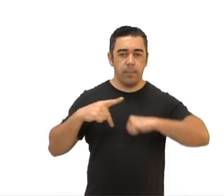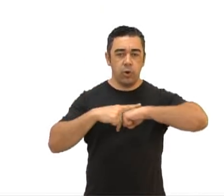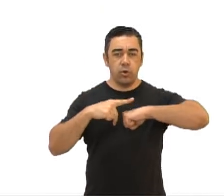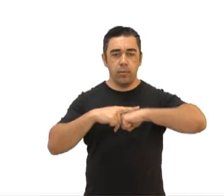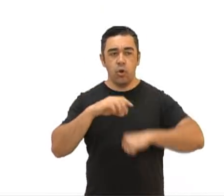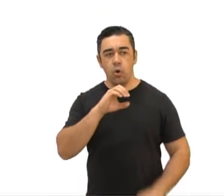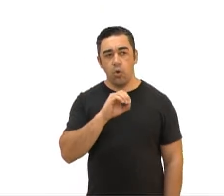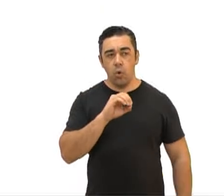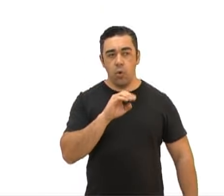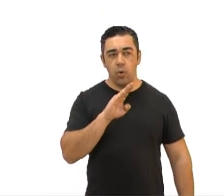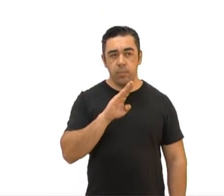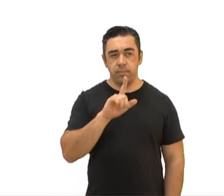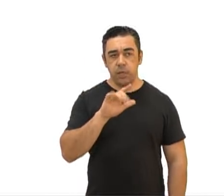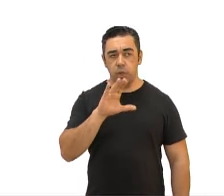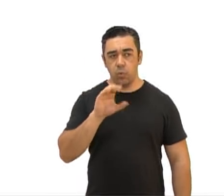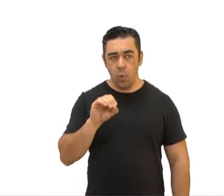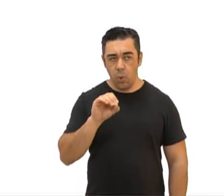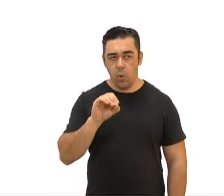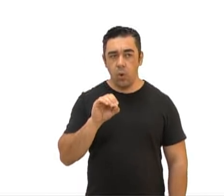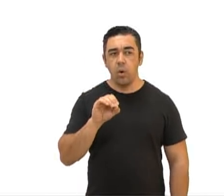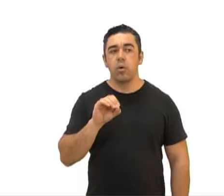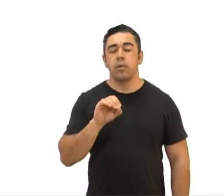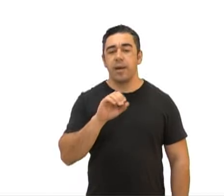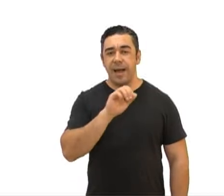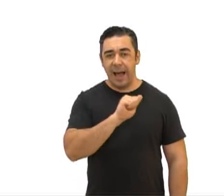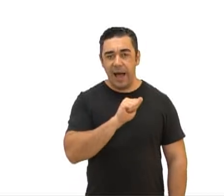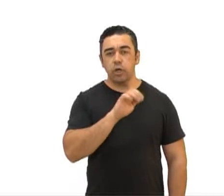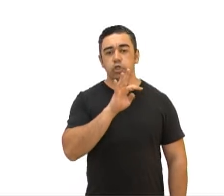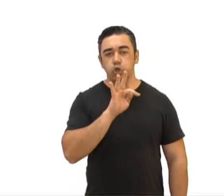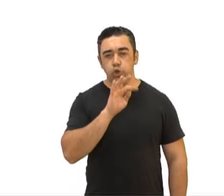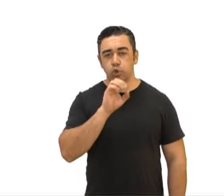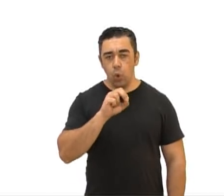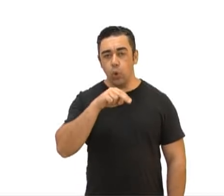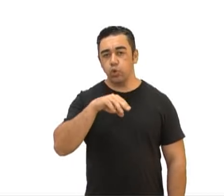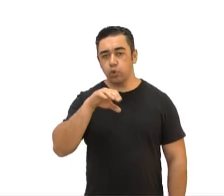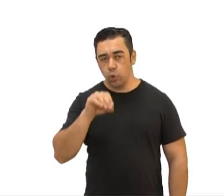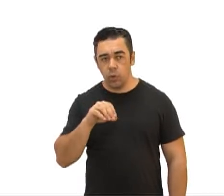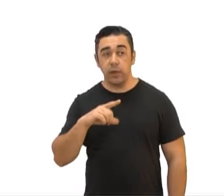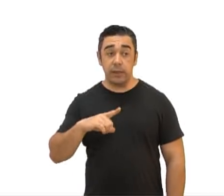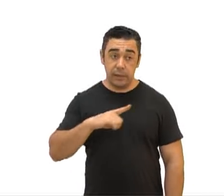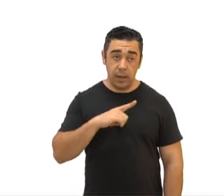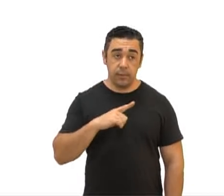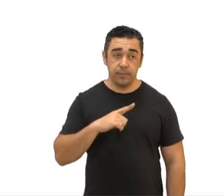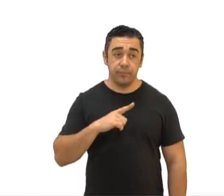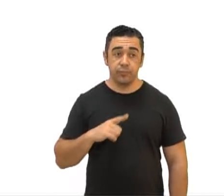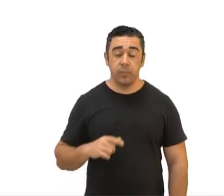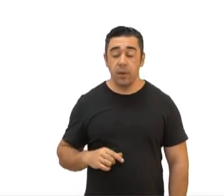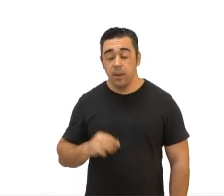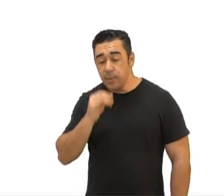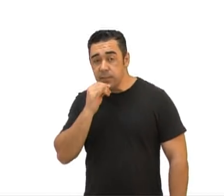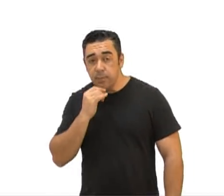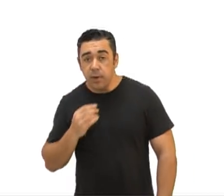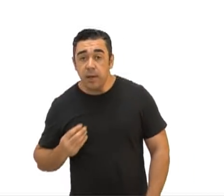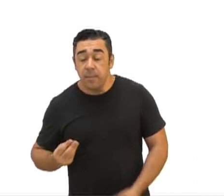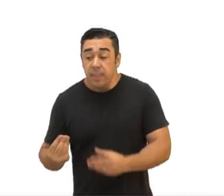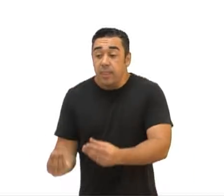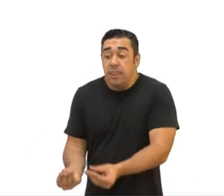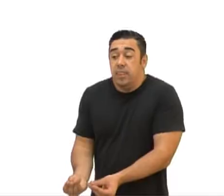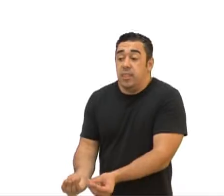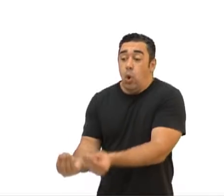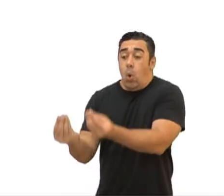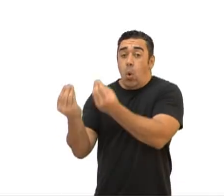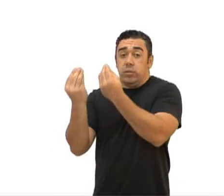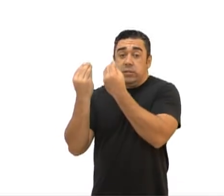oblíquo átonos, certo? E a gente também tem os tônicos, né? Quando eu digo ele trouxe o presente para mim.